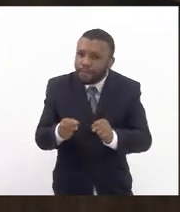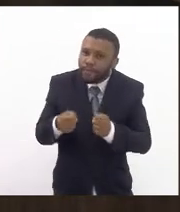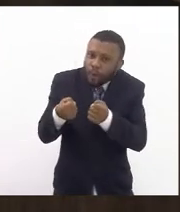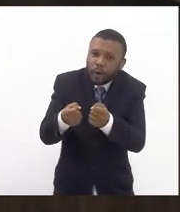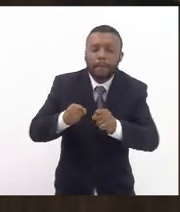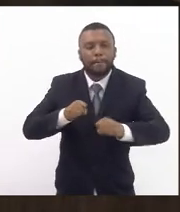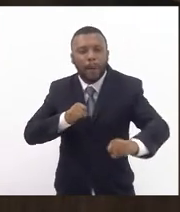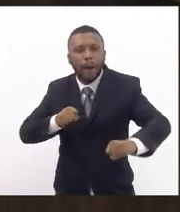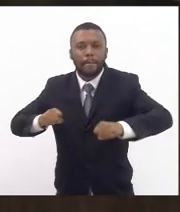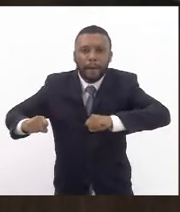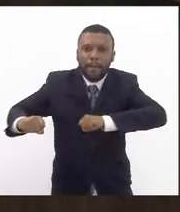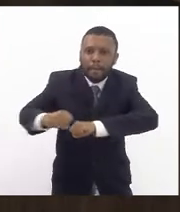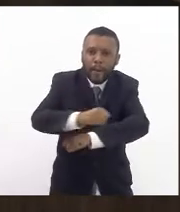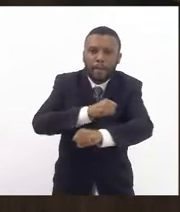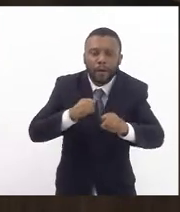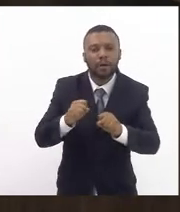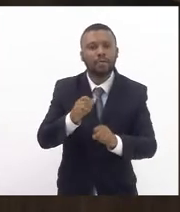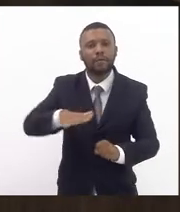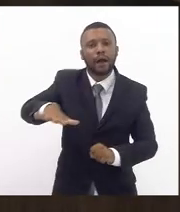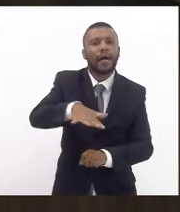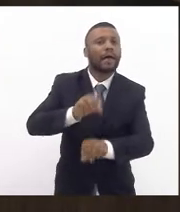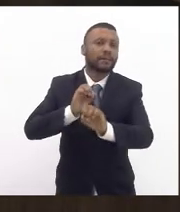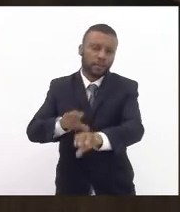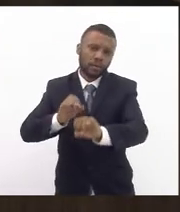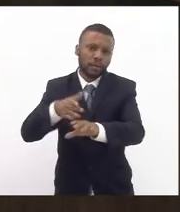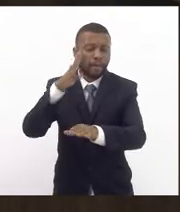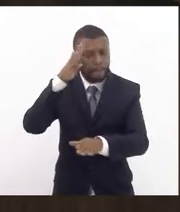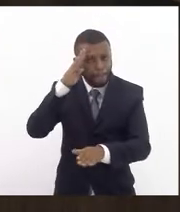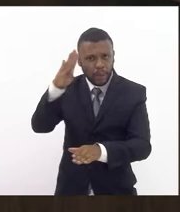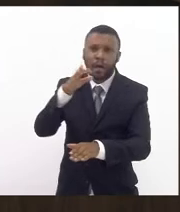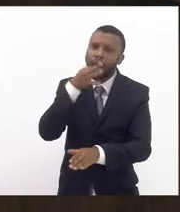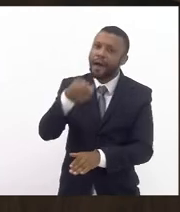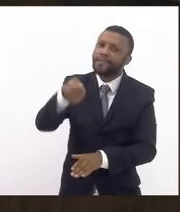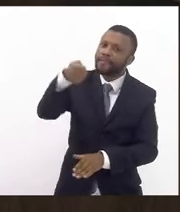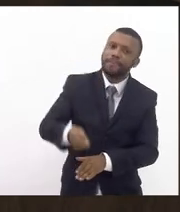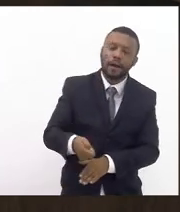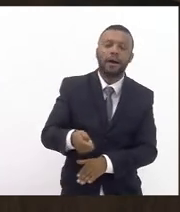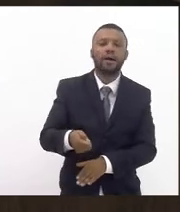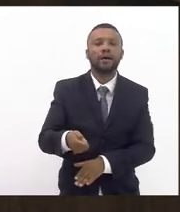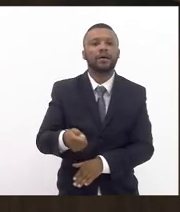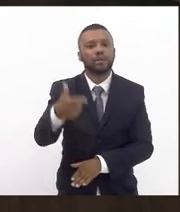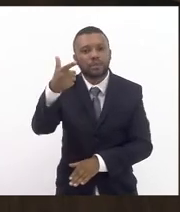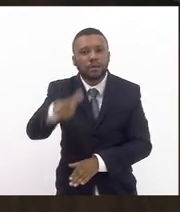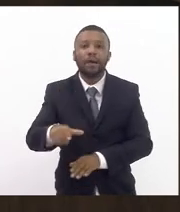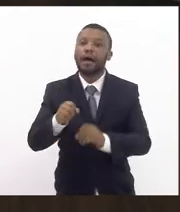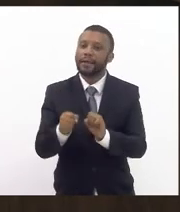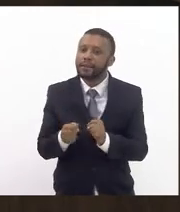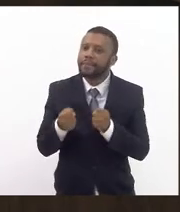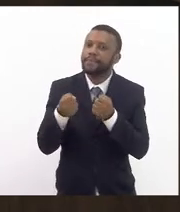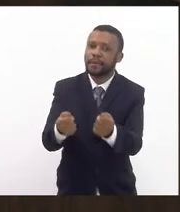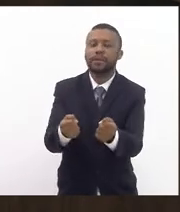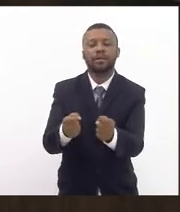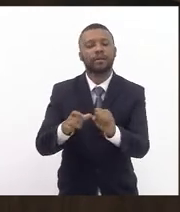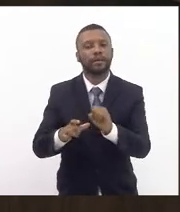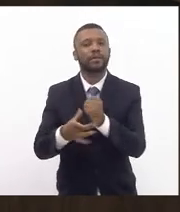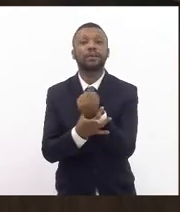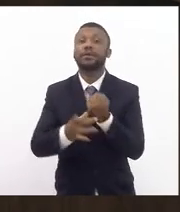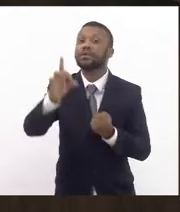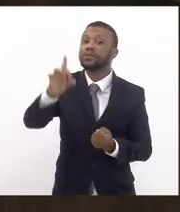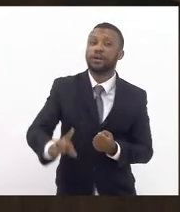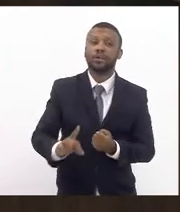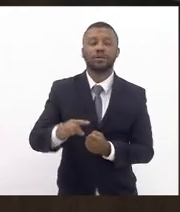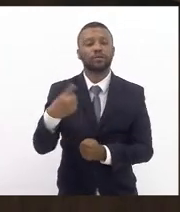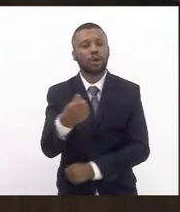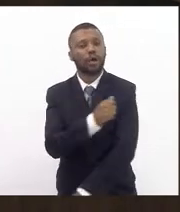pela educação e, acima de tudo, reafirmar a defesa, né, da garantia desse direito aos